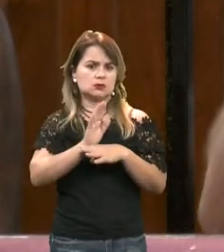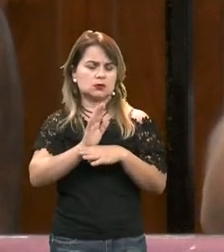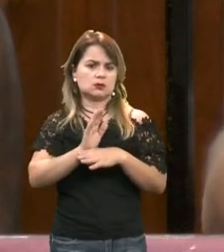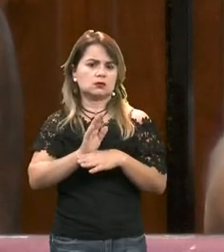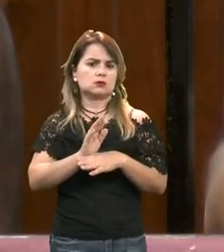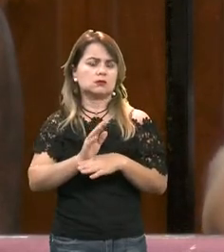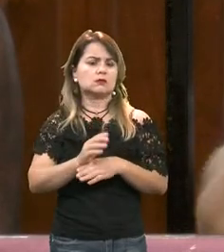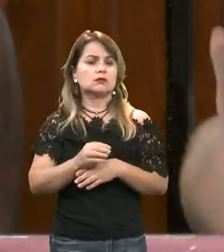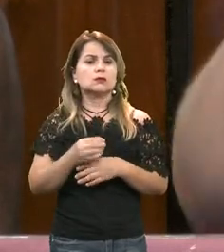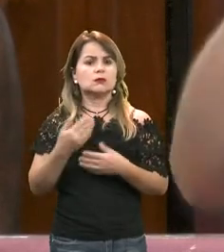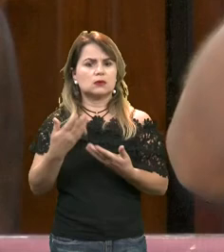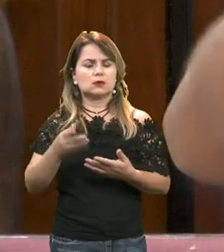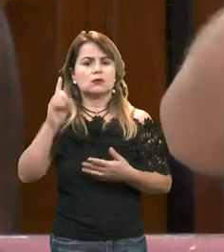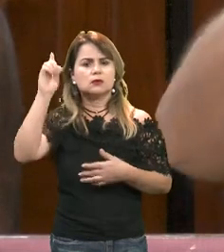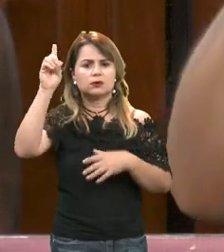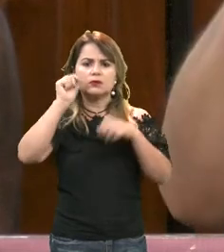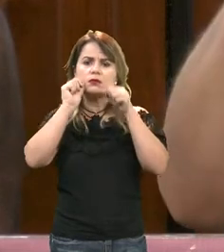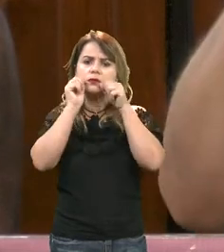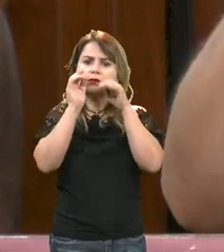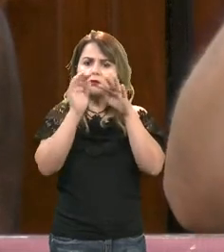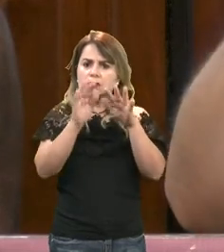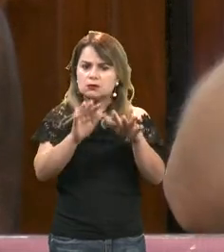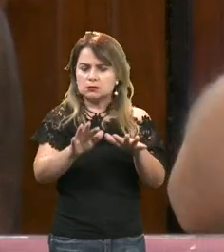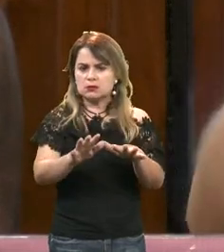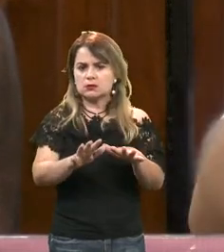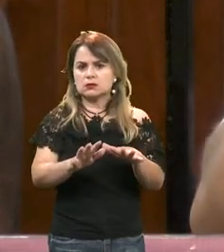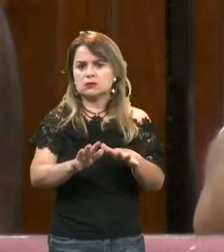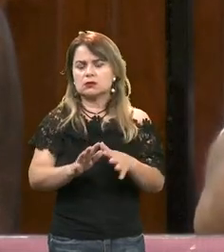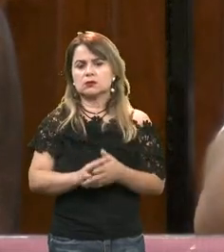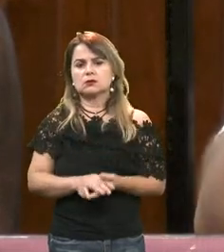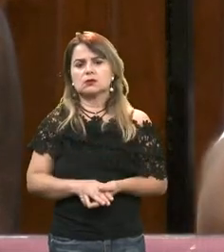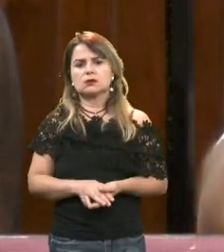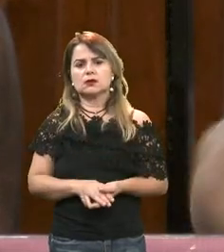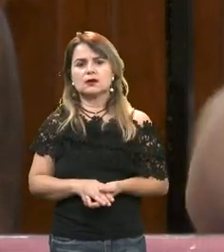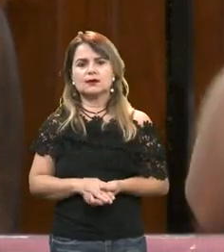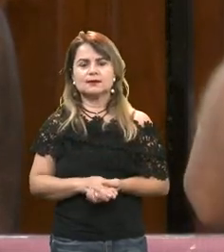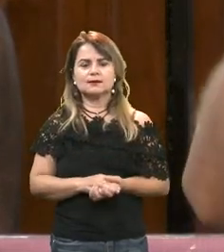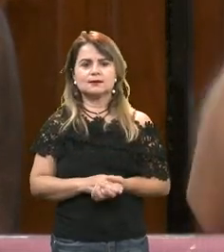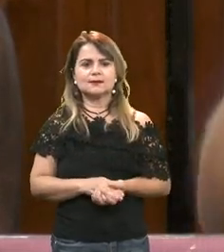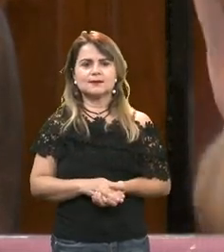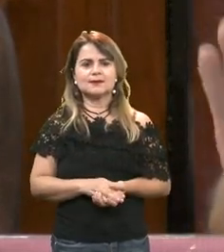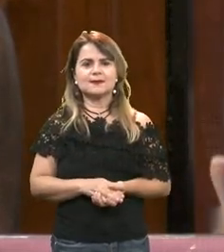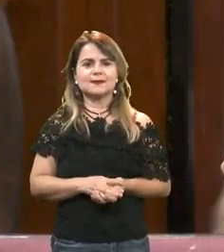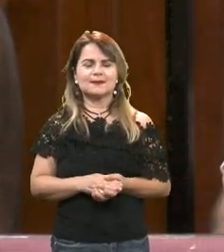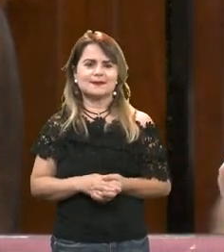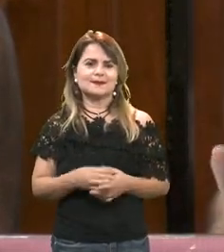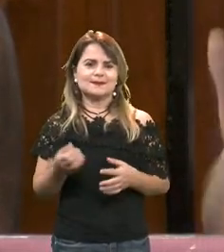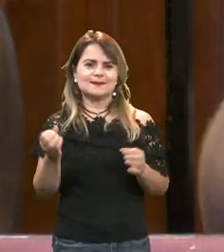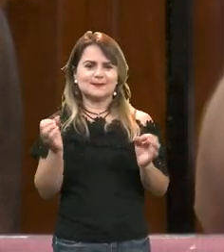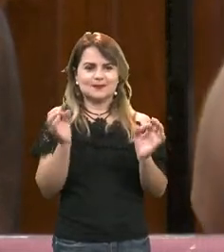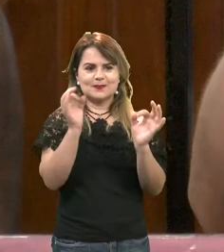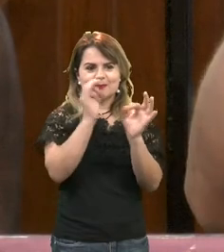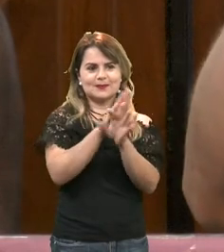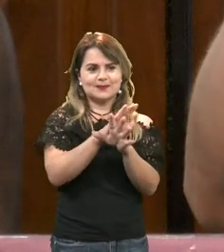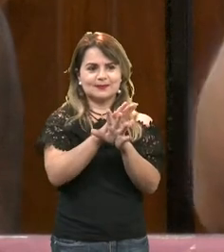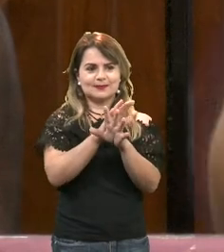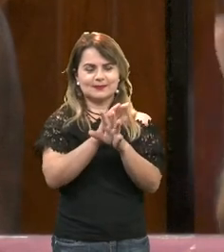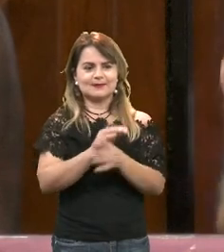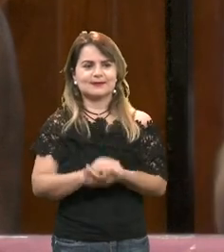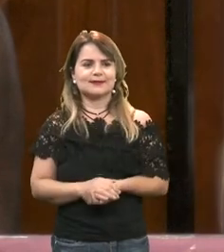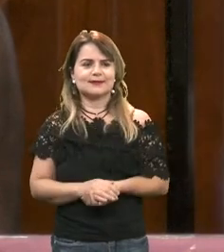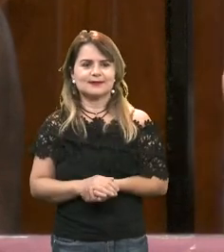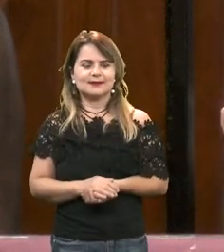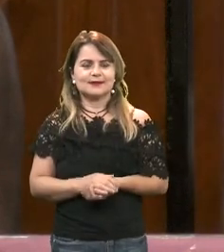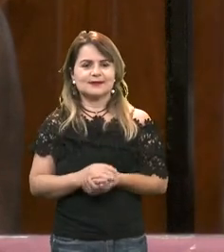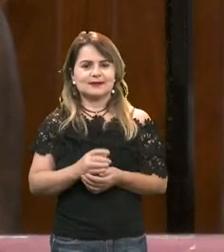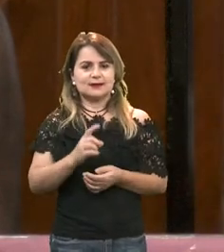isso, que Deus abençoe vocês. E só para encerrar, presidente, que eu não sou de falar muito, só para encerrar, dia